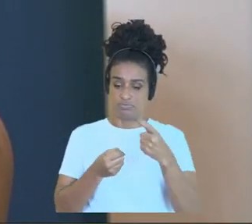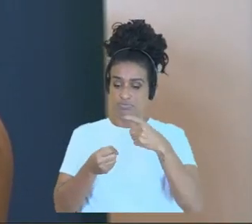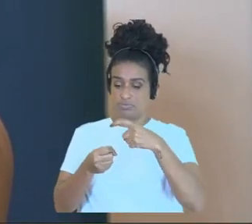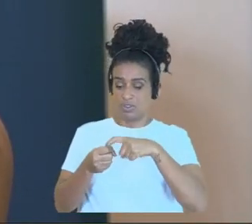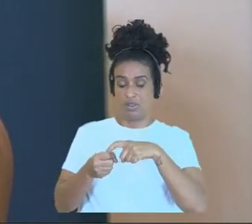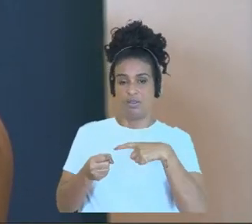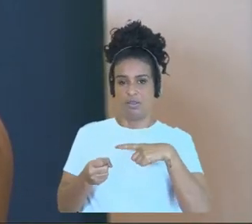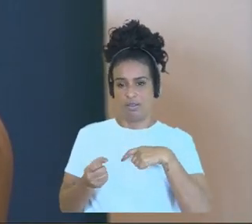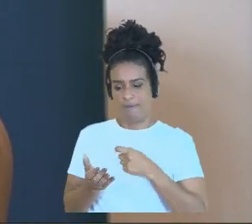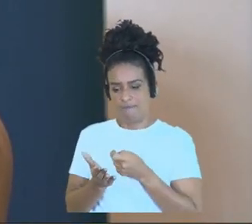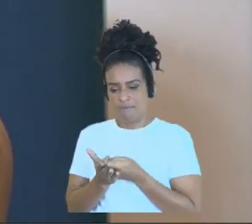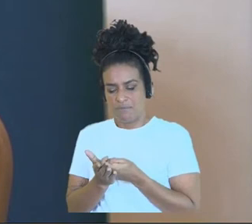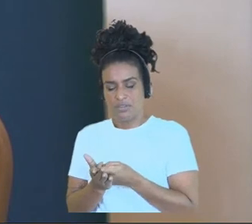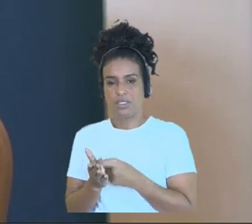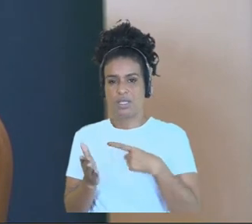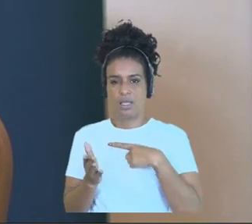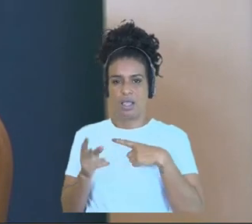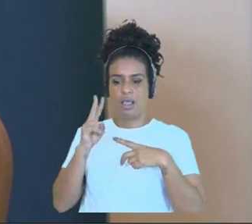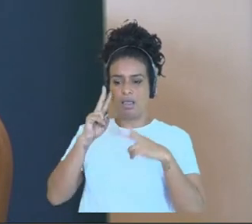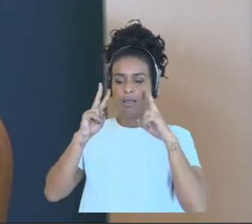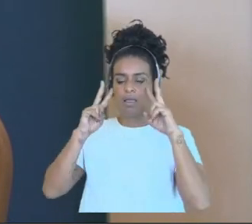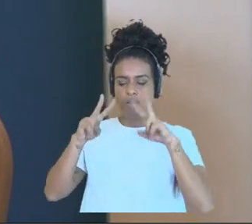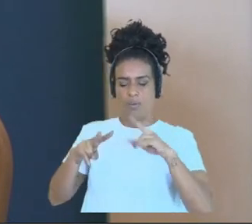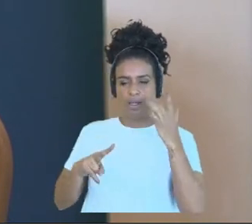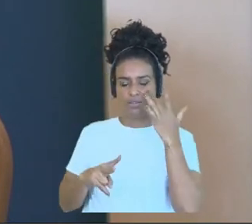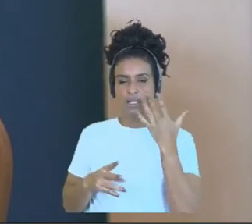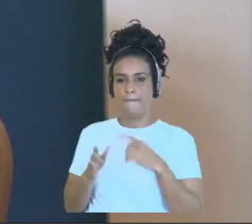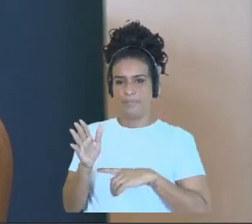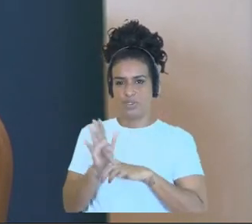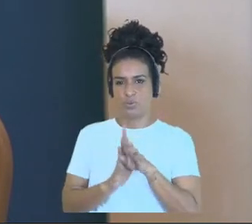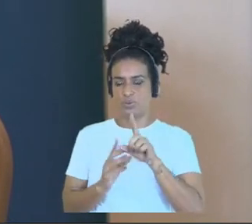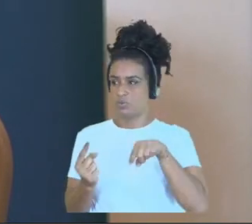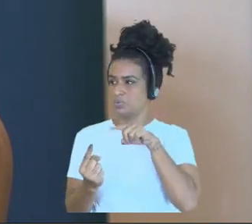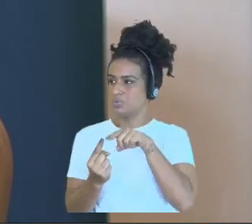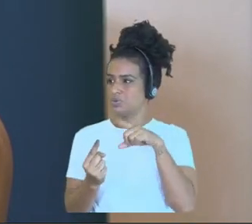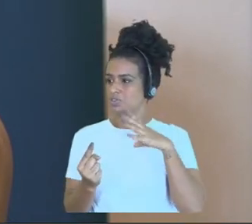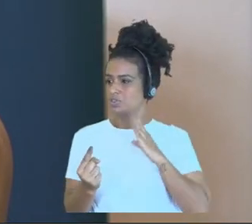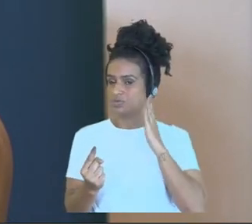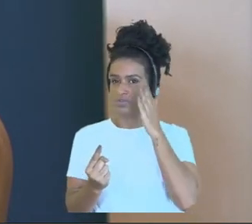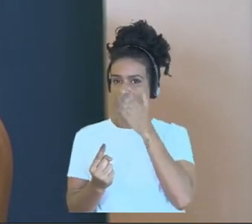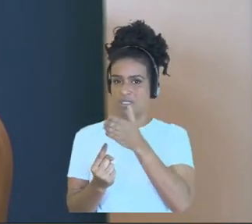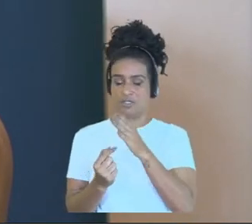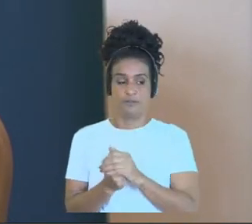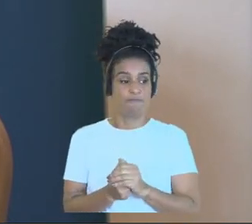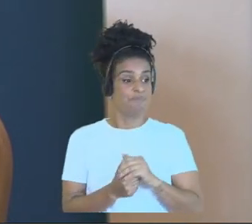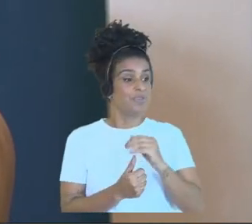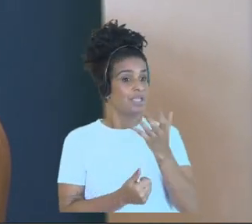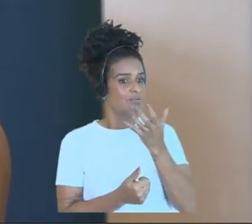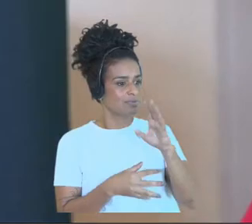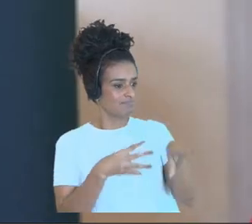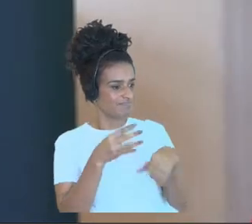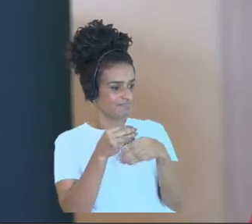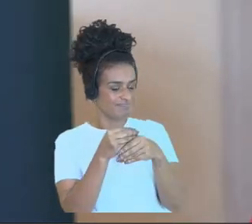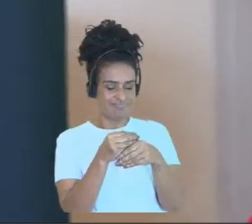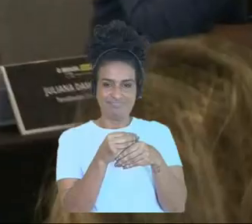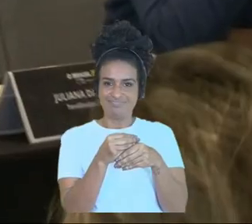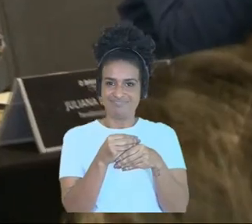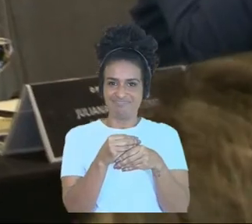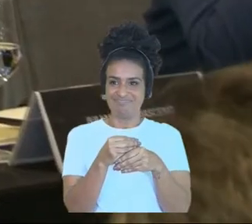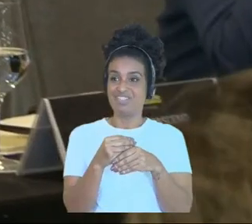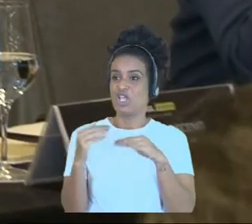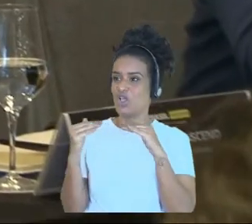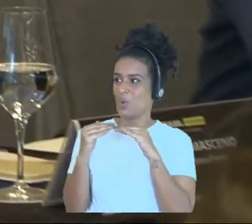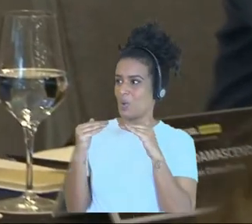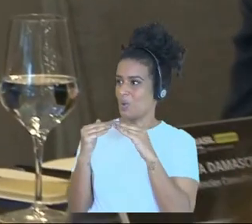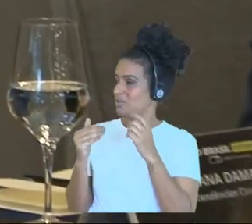federalismo fiscal, da descentralização. Acho que a pergunta veio por aí também. Por favor, Juliana. Eu quero fazer um breve comentário. A resposta da Graziella não poderia